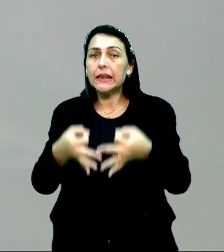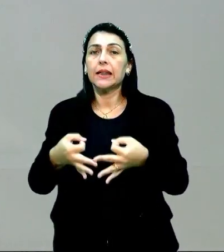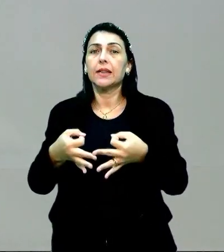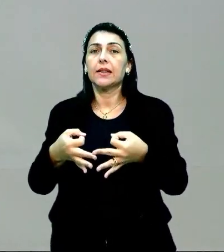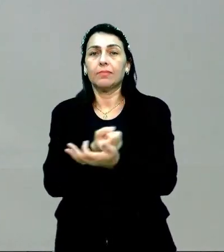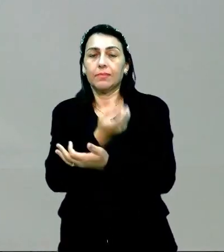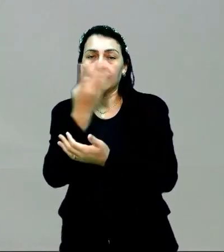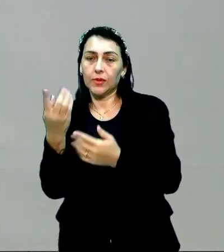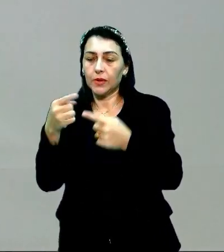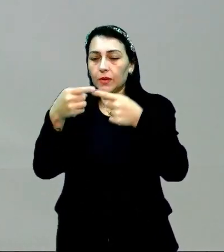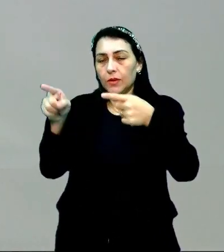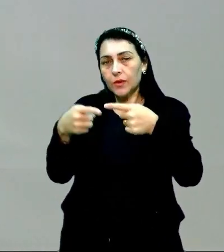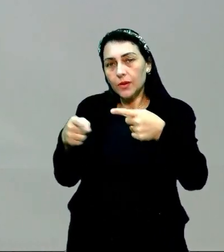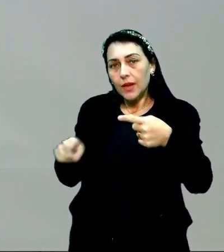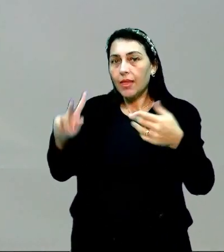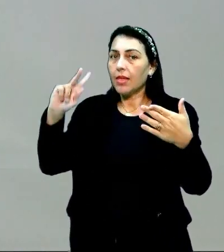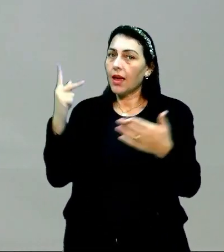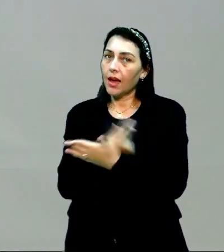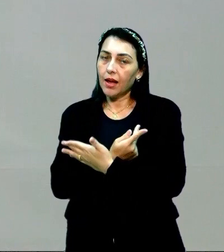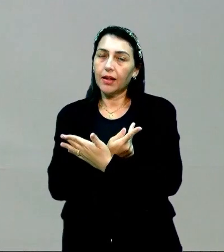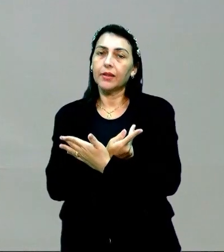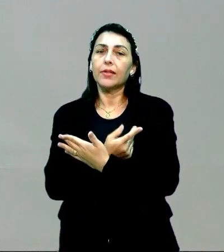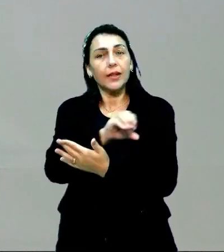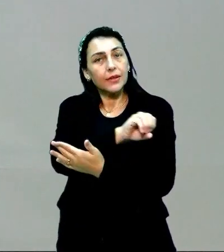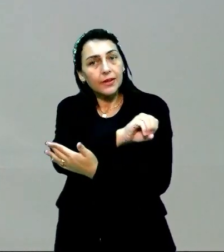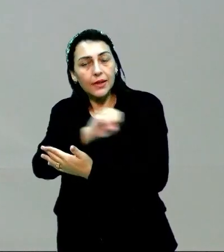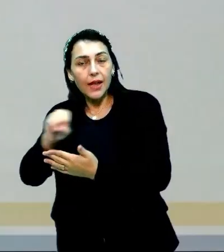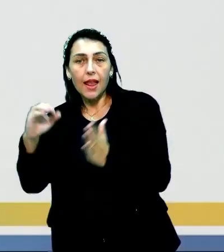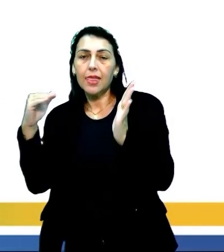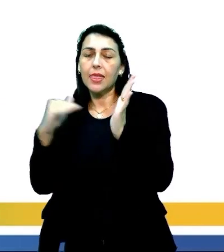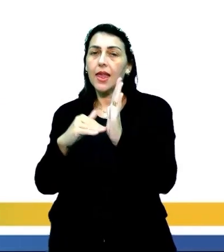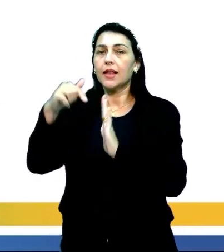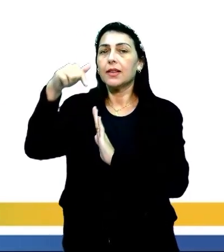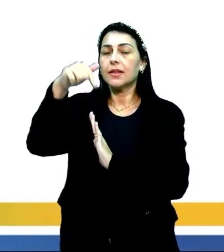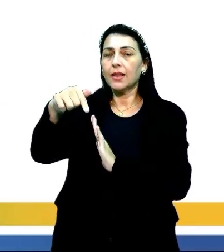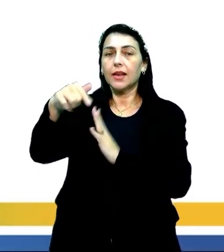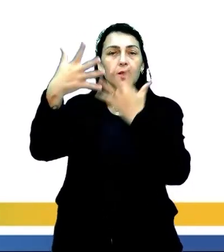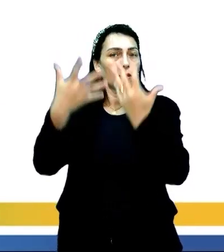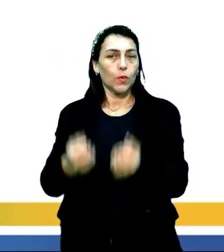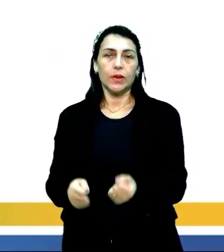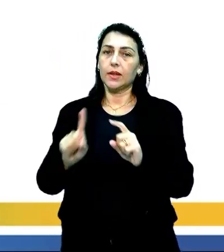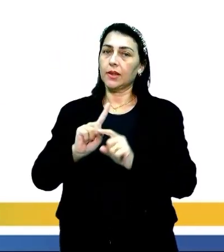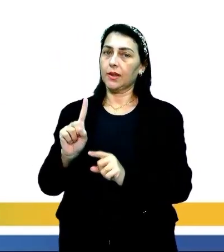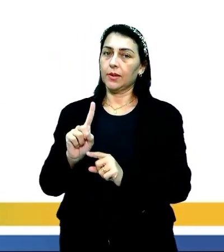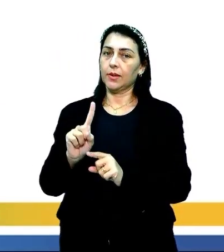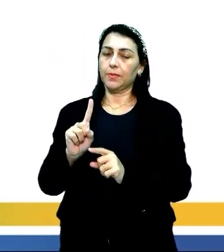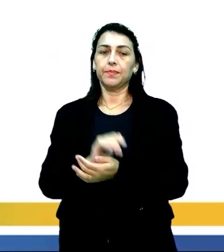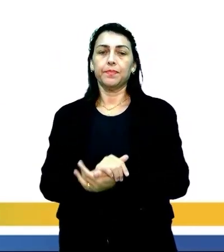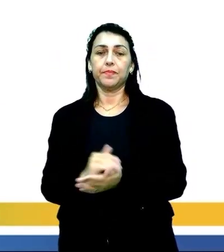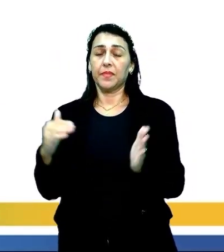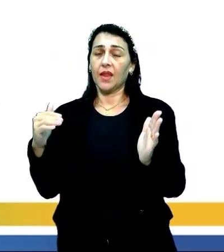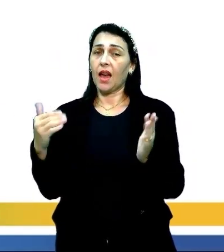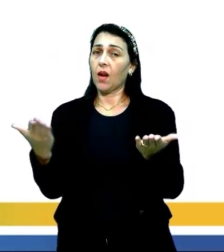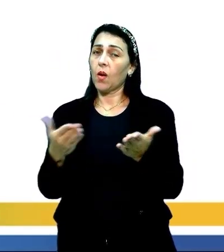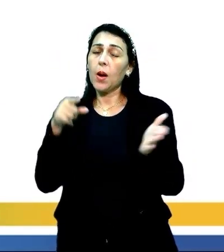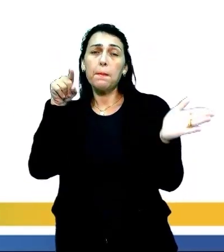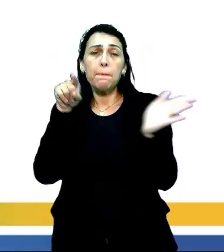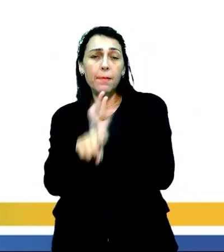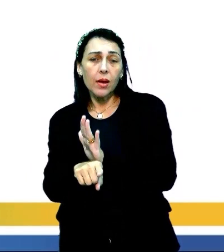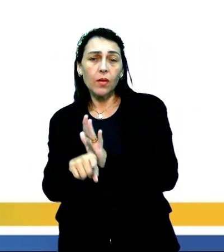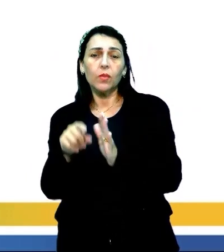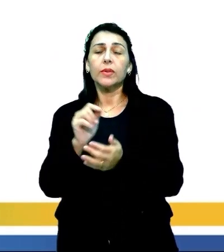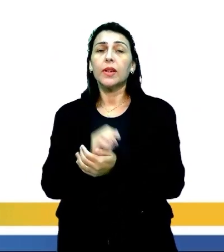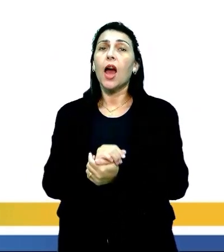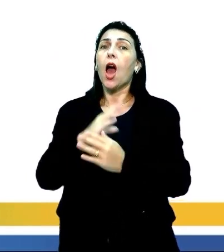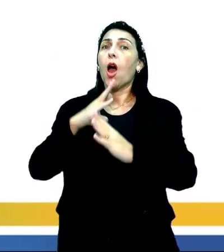nessa quantidade, né, de linhas. Então, até 7 linhas serão desconsiderados. E agora a pergunta que não queria